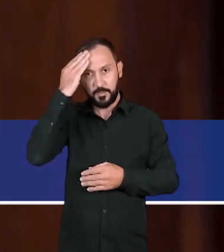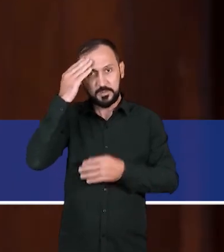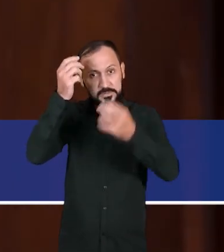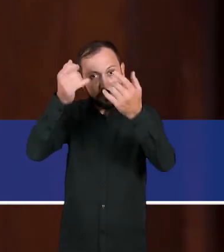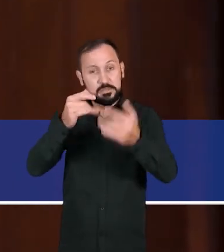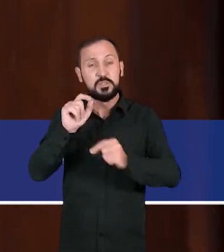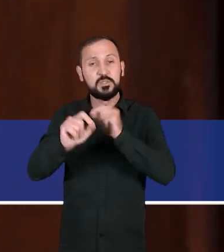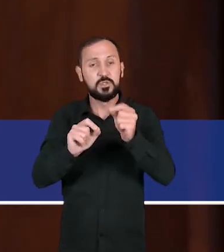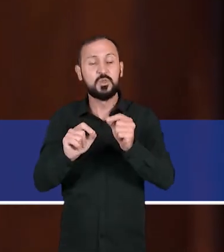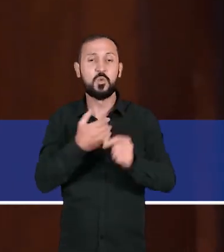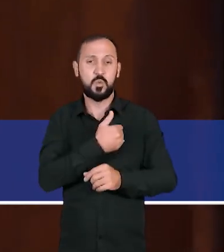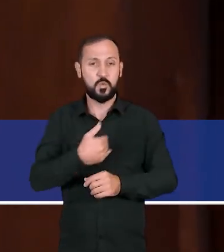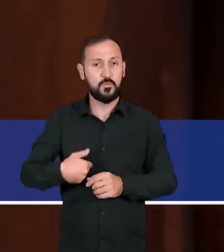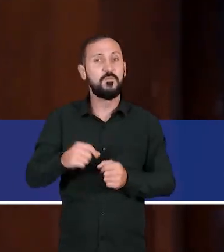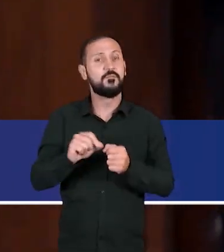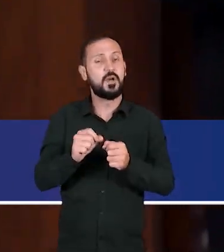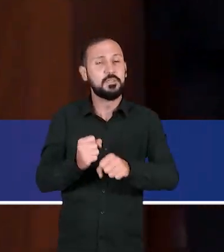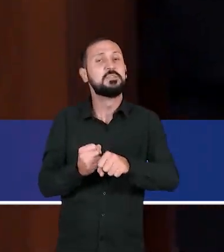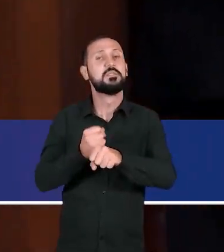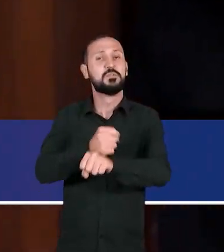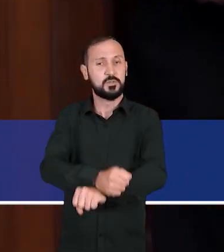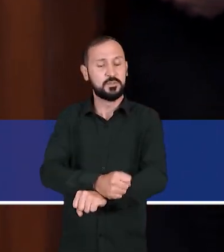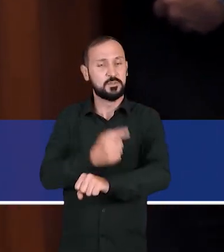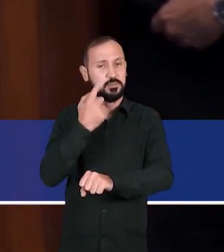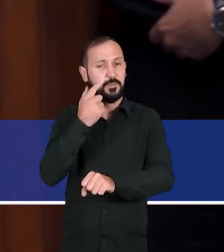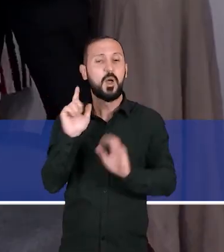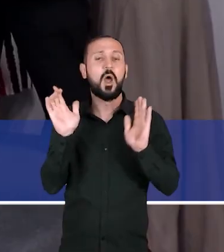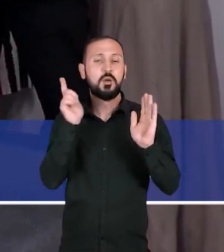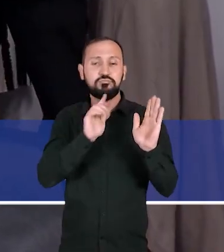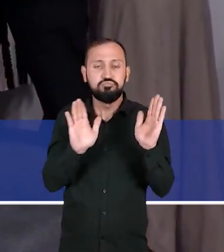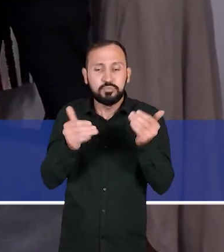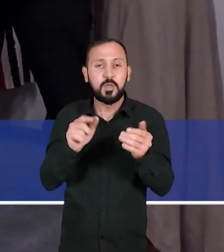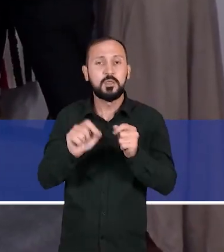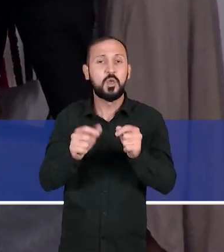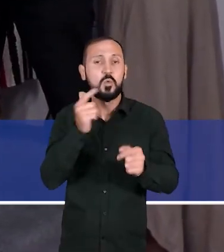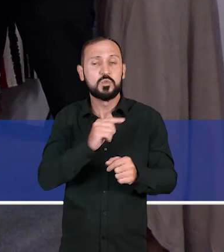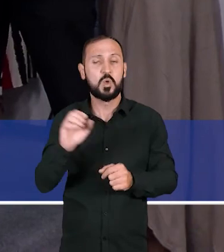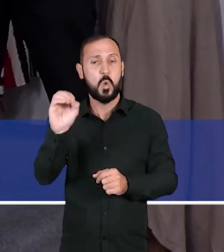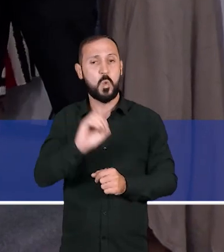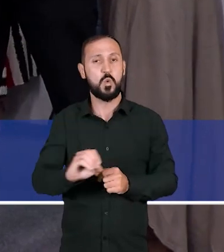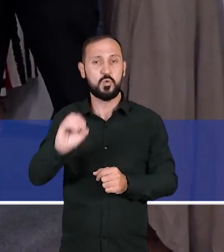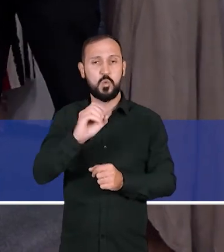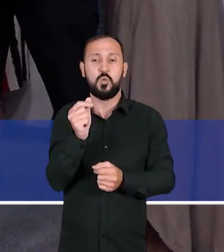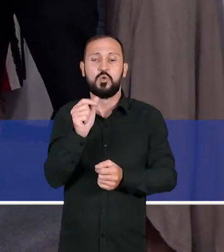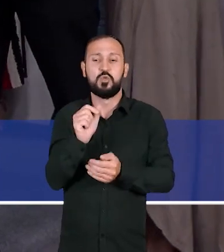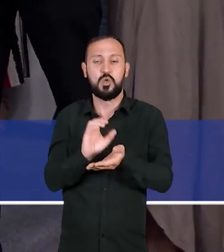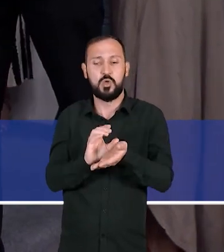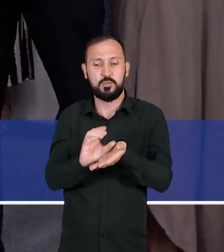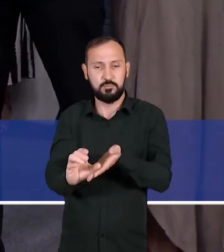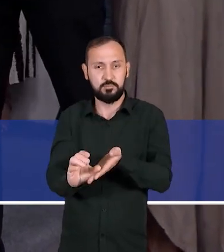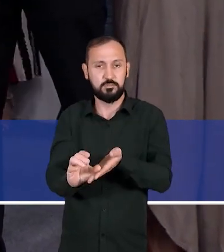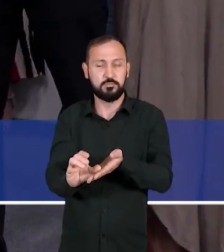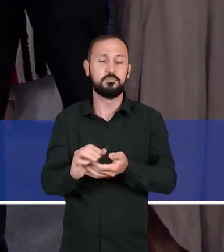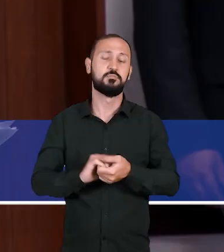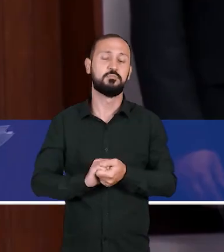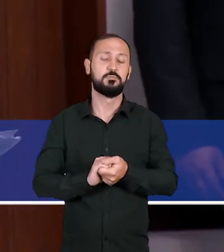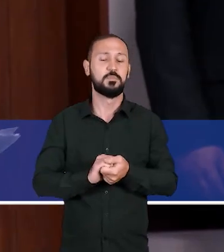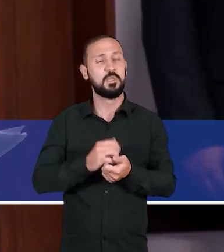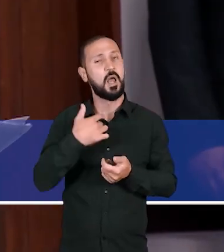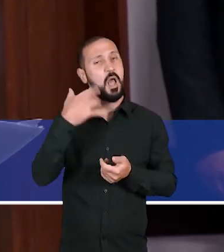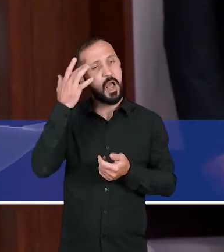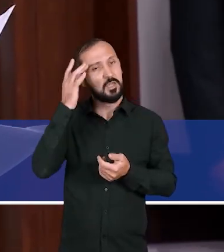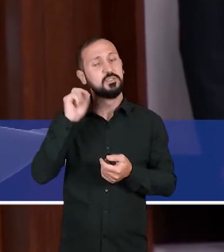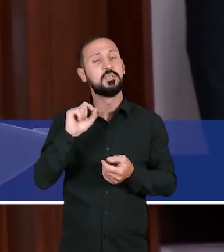Democratas, afirmou que o governo deve fazer um esforço concentrado para que no mês de outubro os recursos sejam aportados.